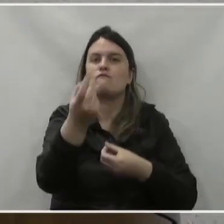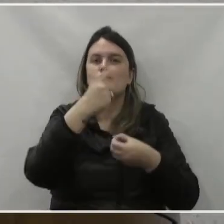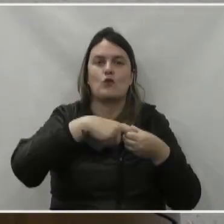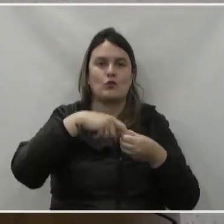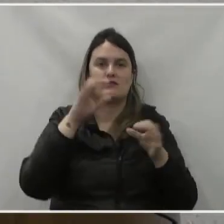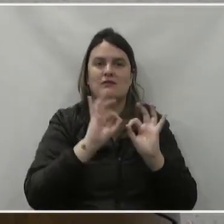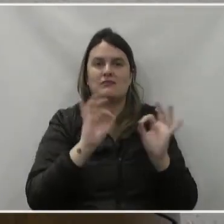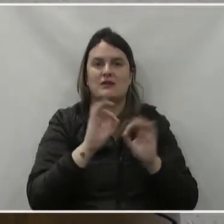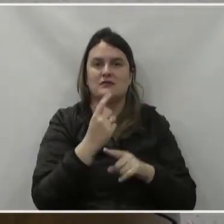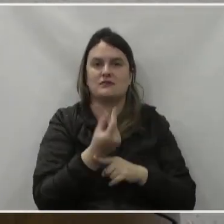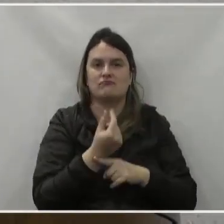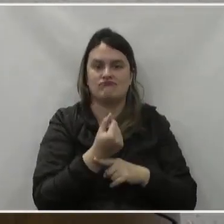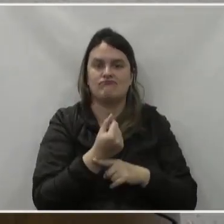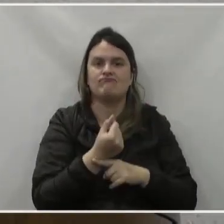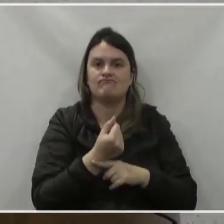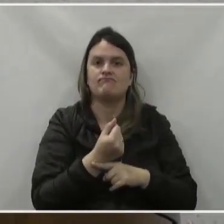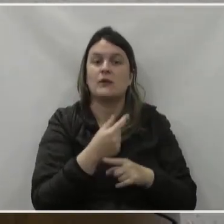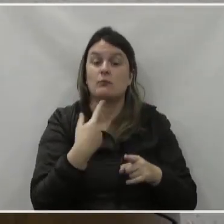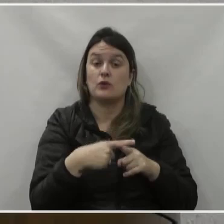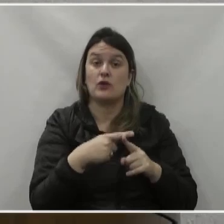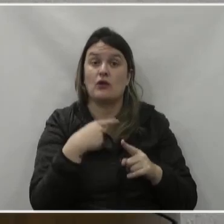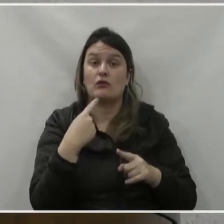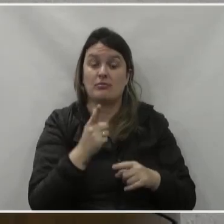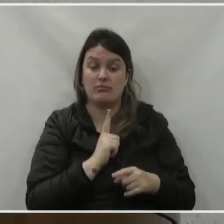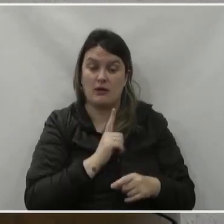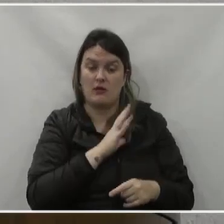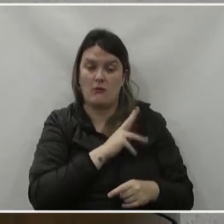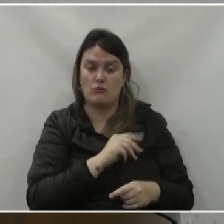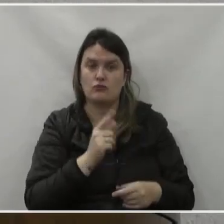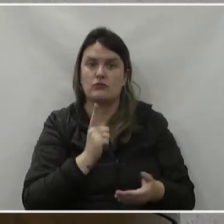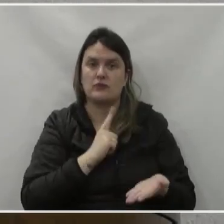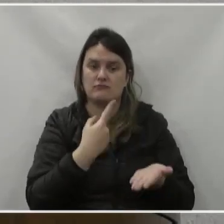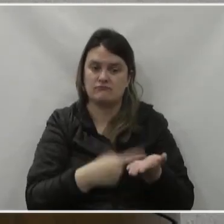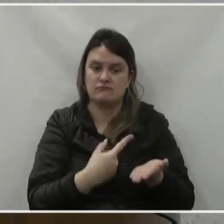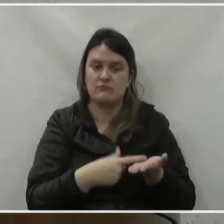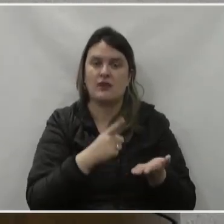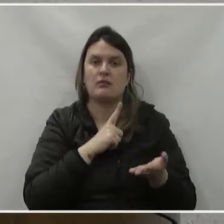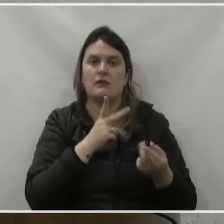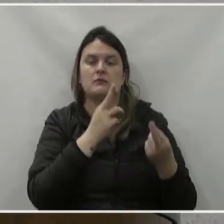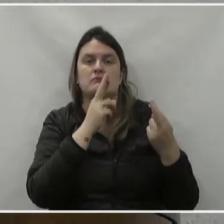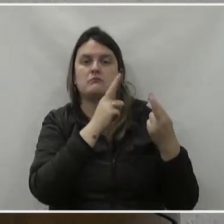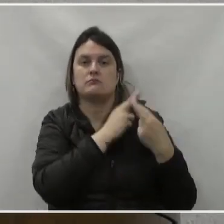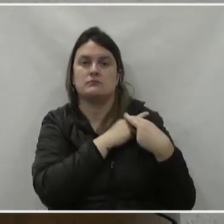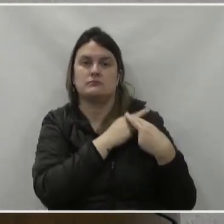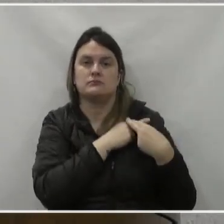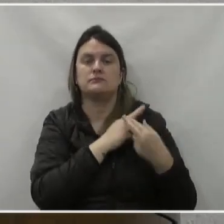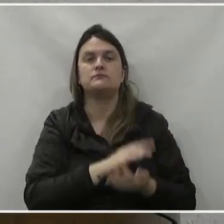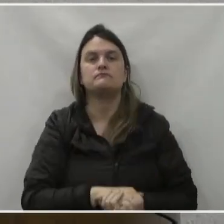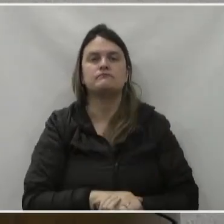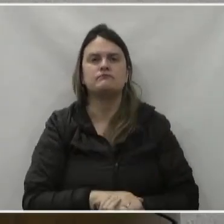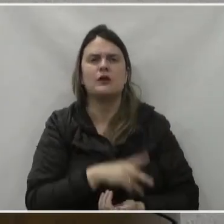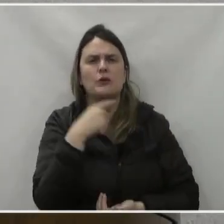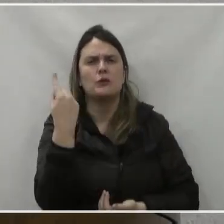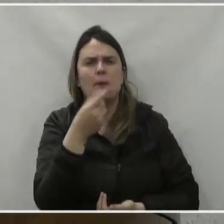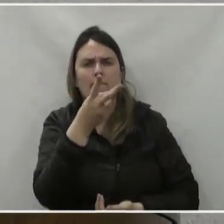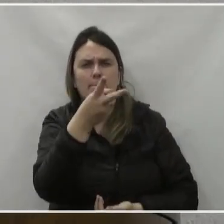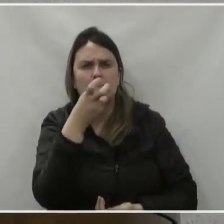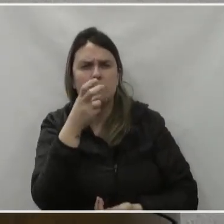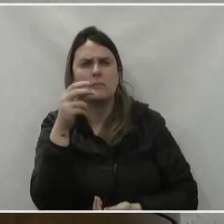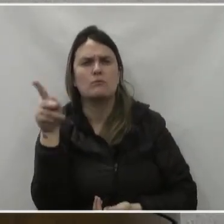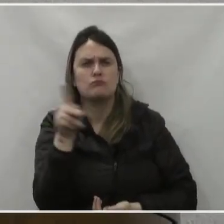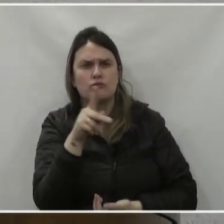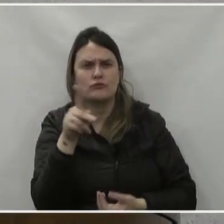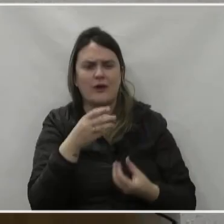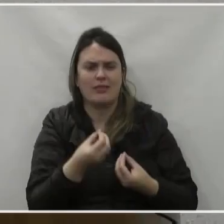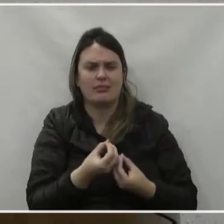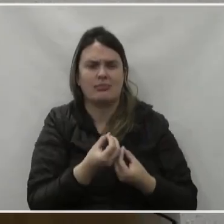direto. Faz isso por amor, compromisso e responsabilidade. Vemos professora dar a